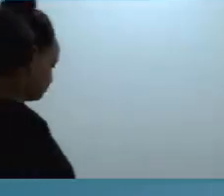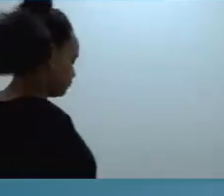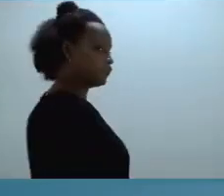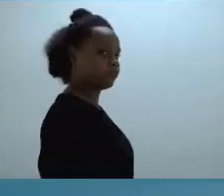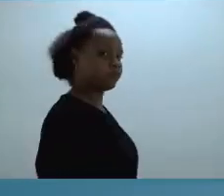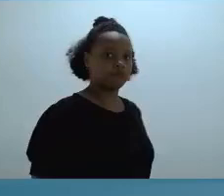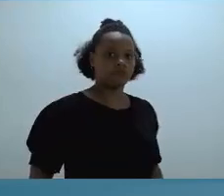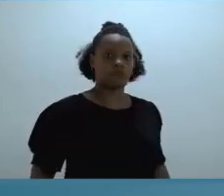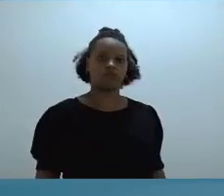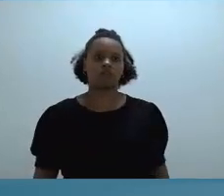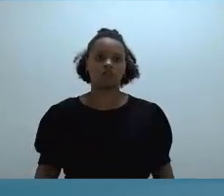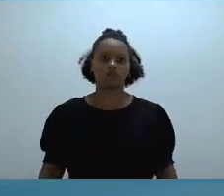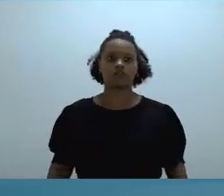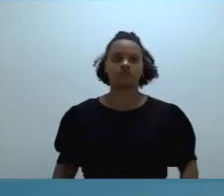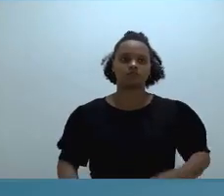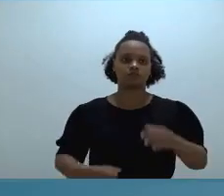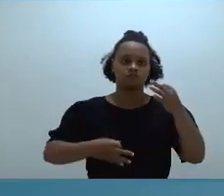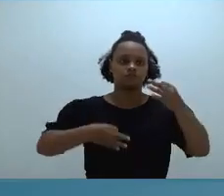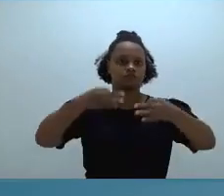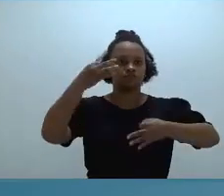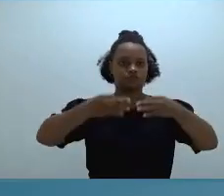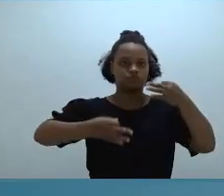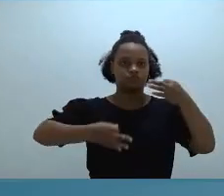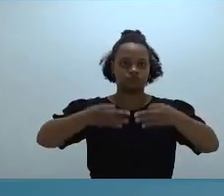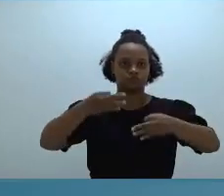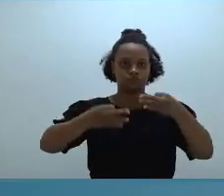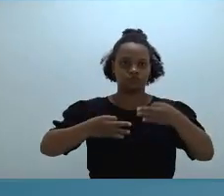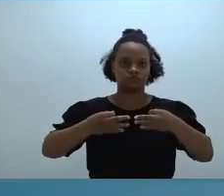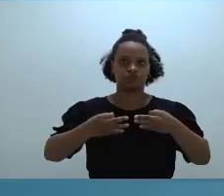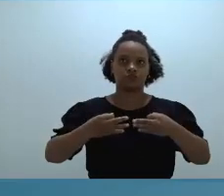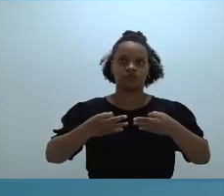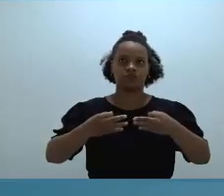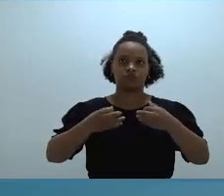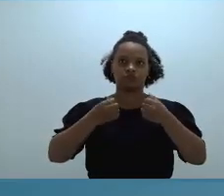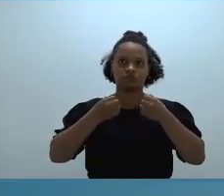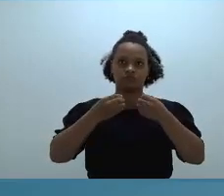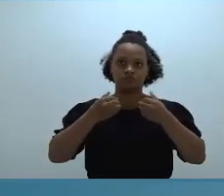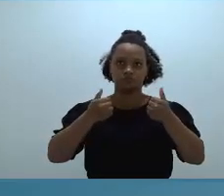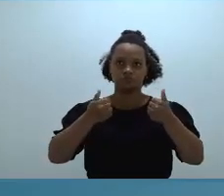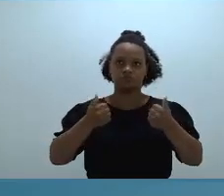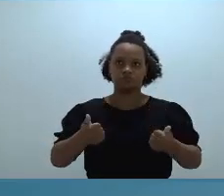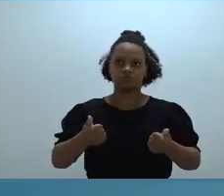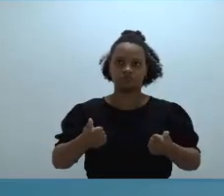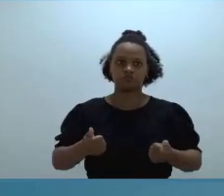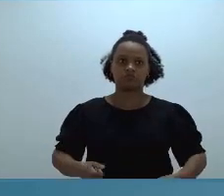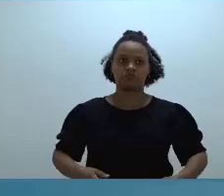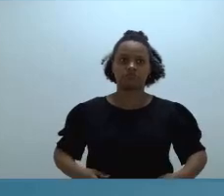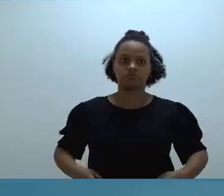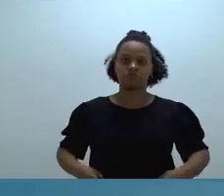no que há as manifestações e continuamos com a discussão.